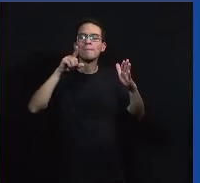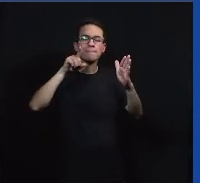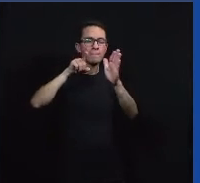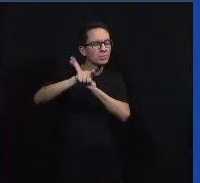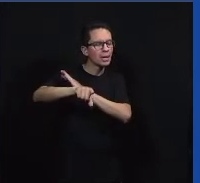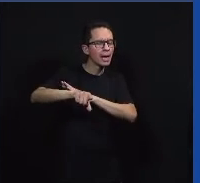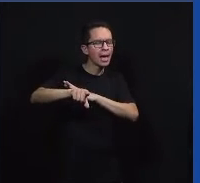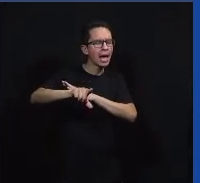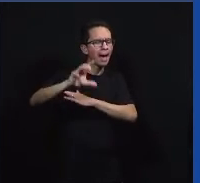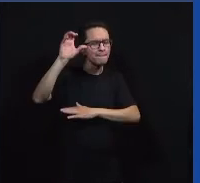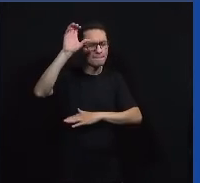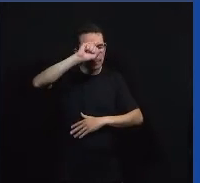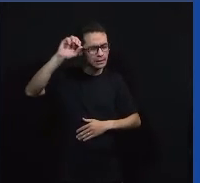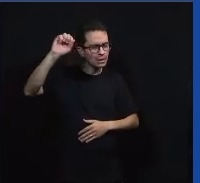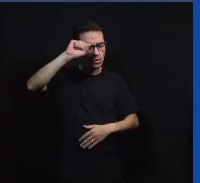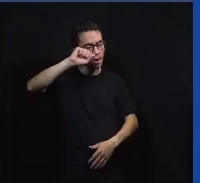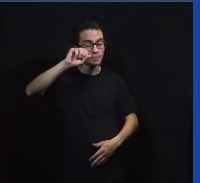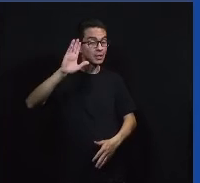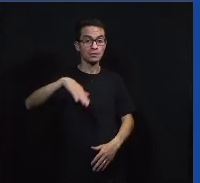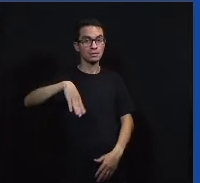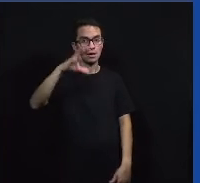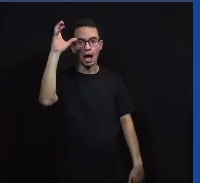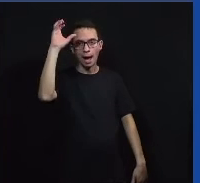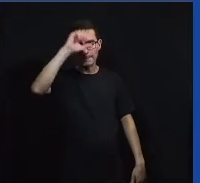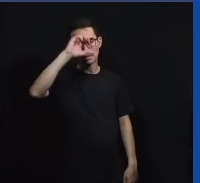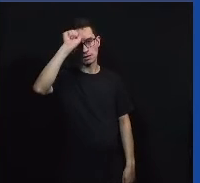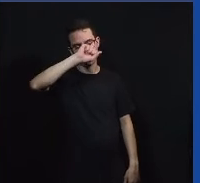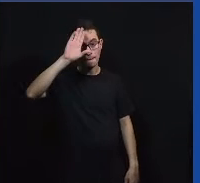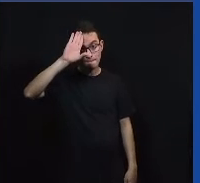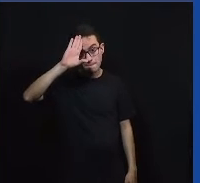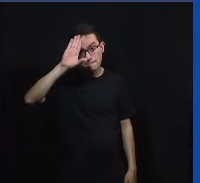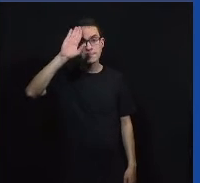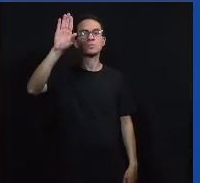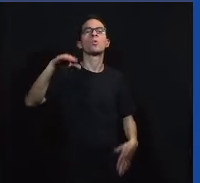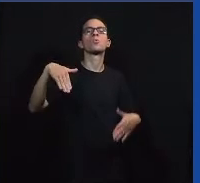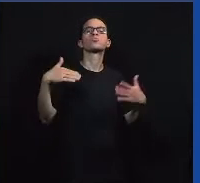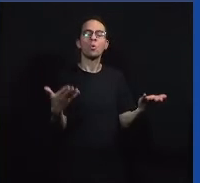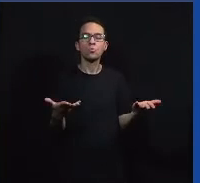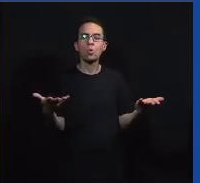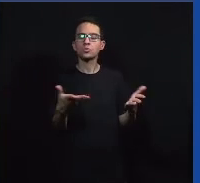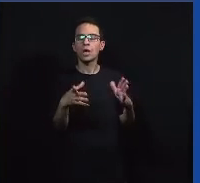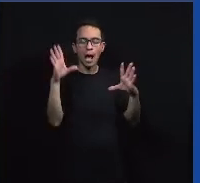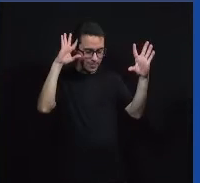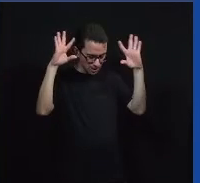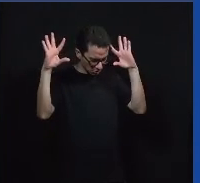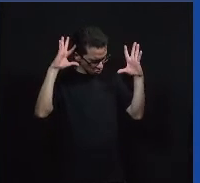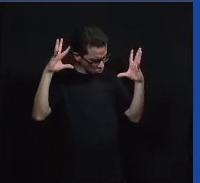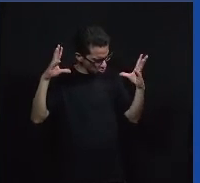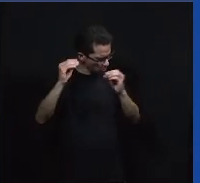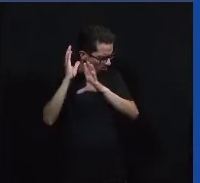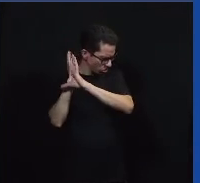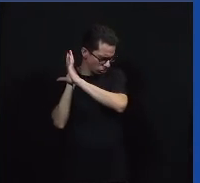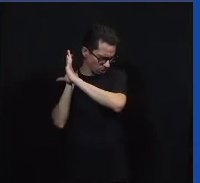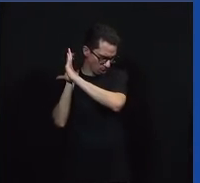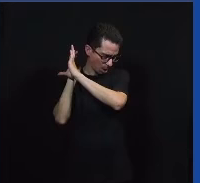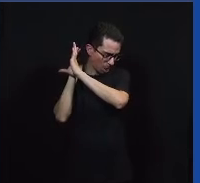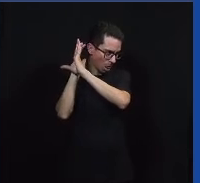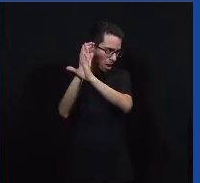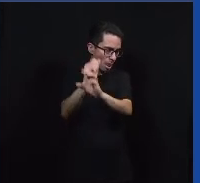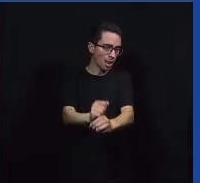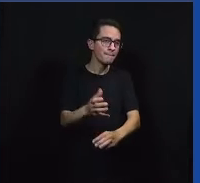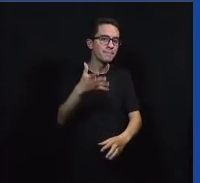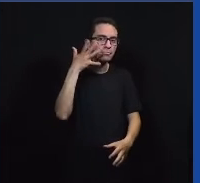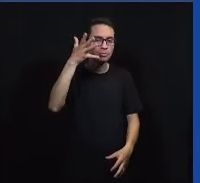aprendizado que a gente leva? O que que dessas reflexões, tanto do dia de hoje quanto do Lab, o que que se destaca aí de